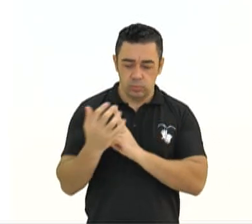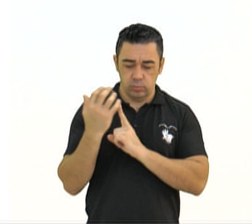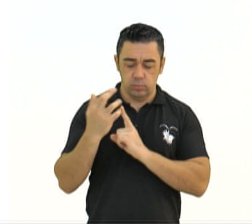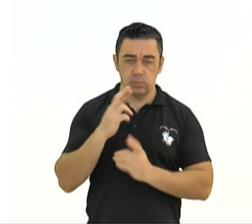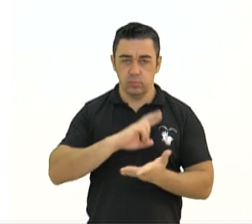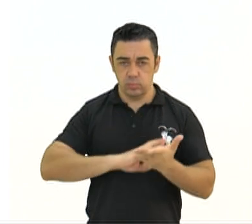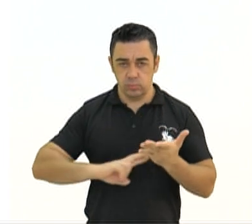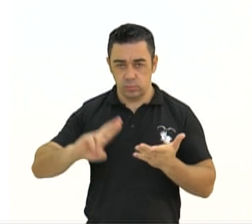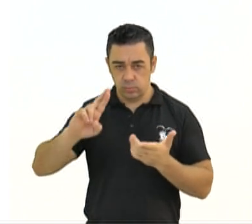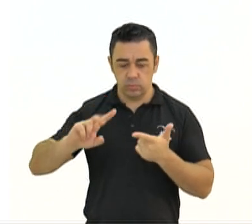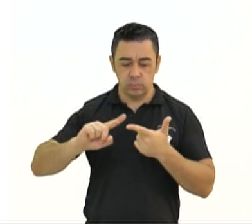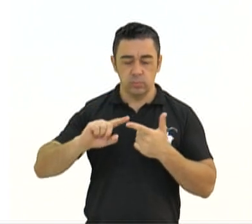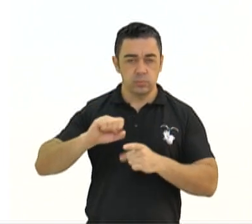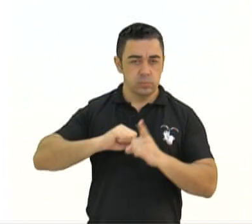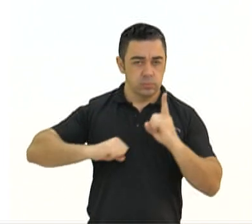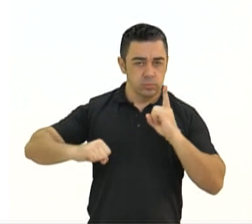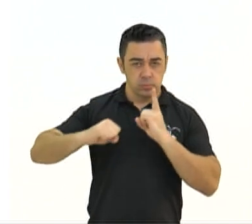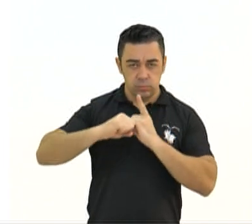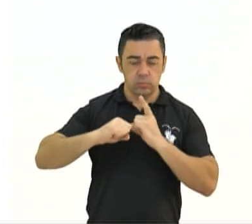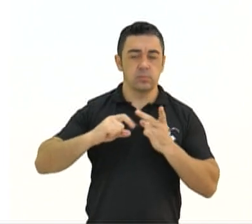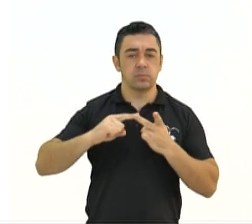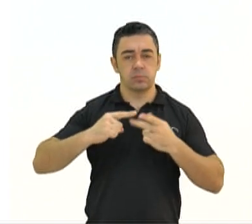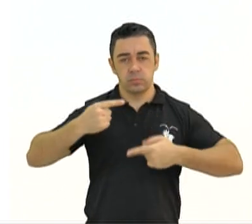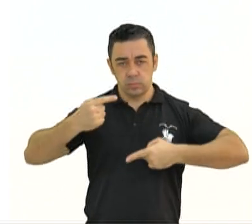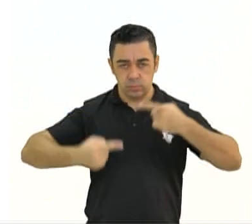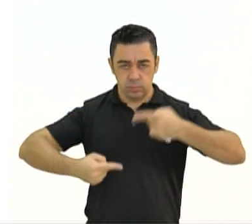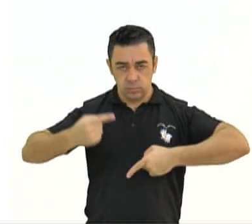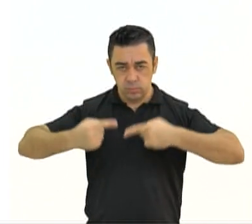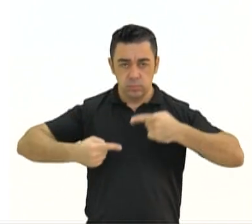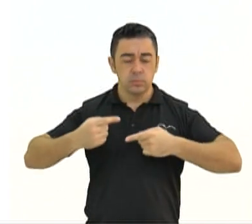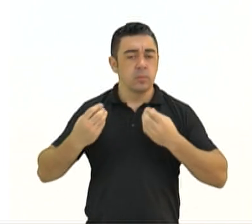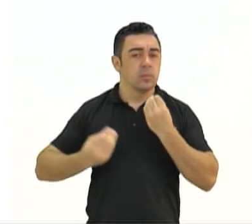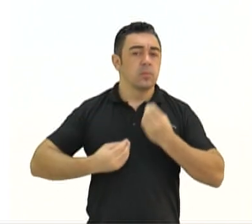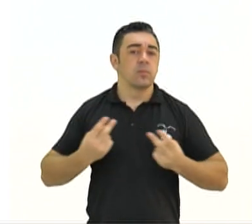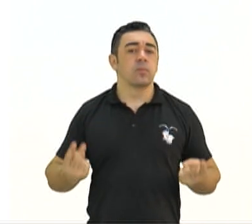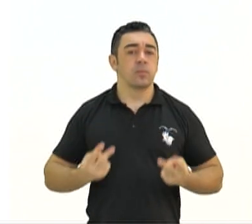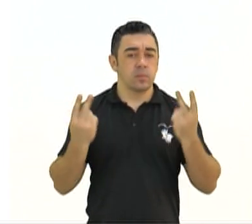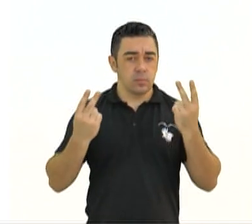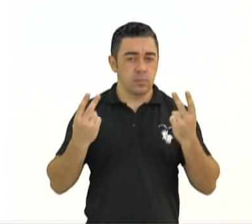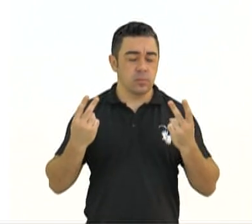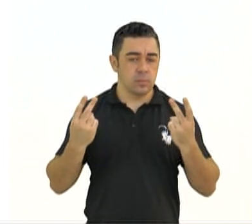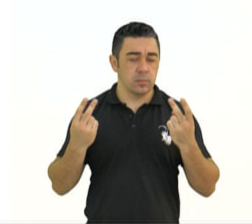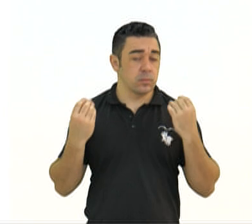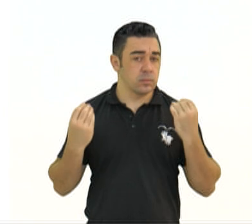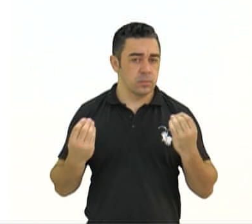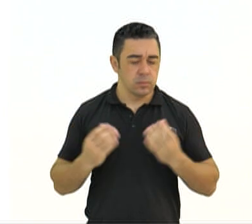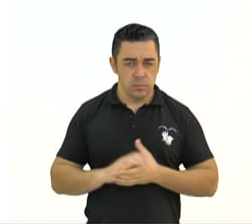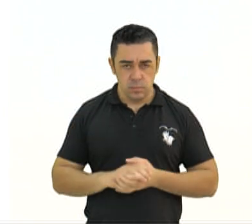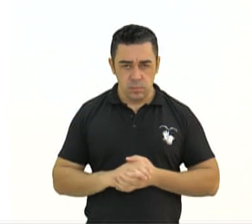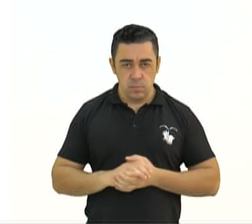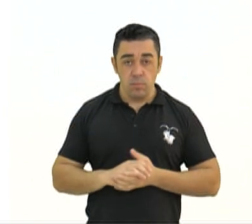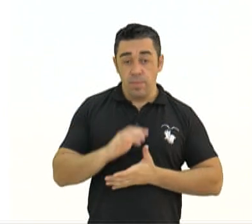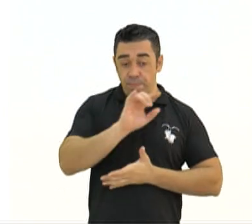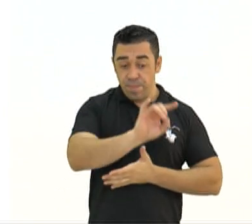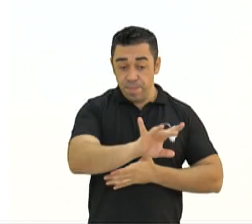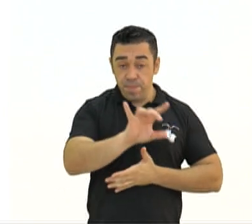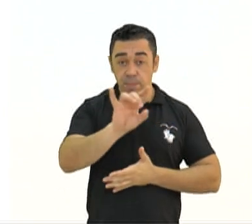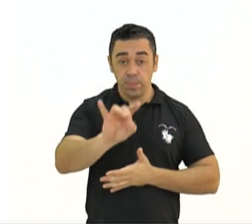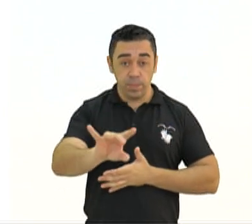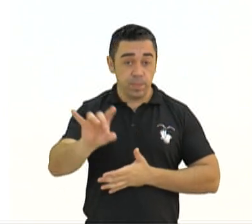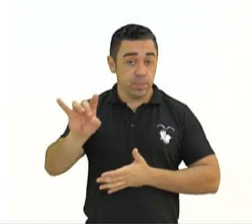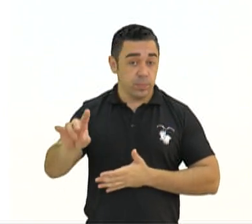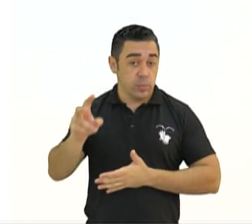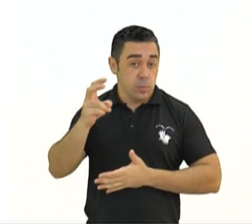religiosas, sociais, políticas e culturais modificaram a forma de valorização do mesmo. Então, em cada cultura,